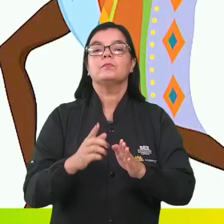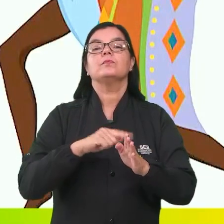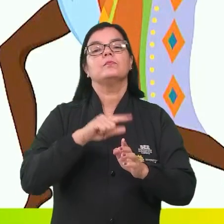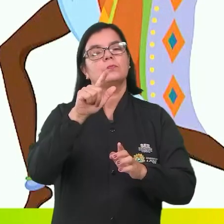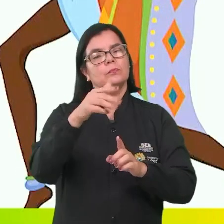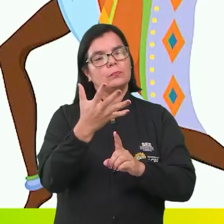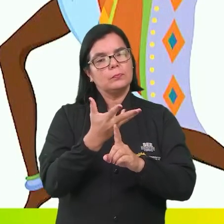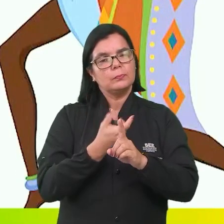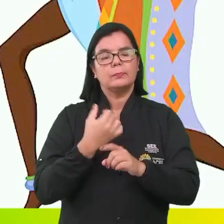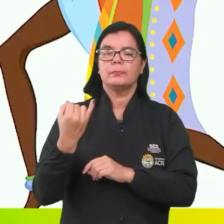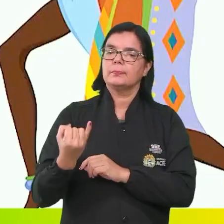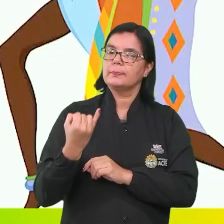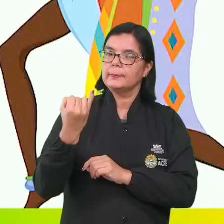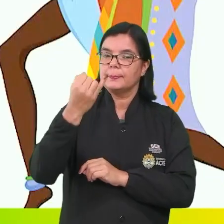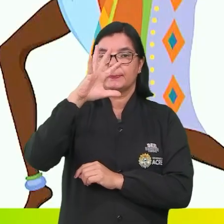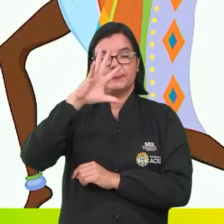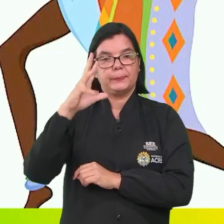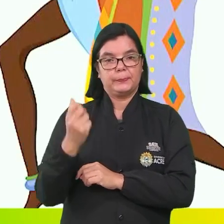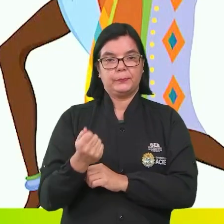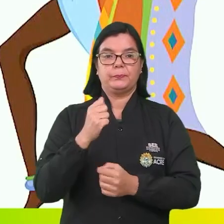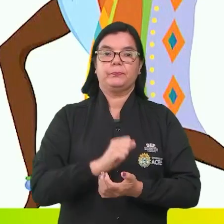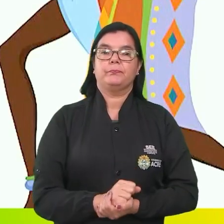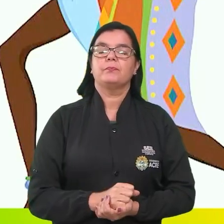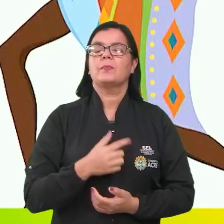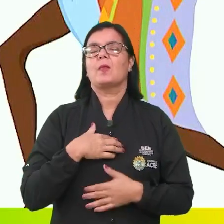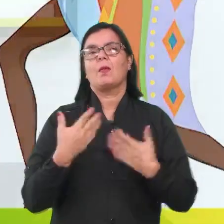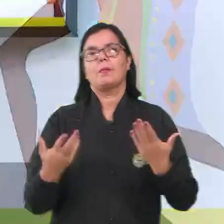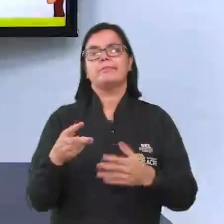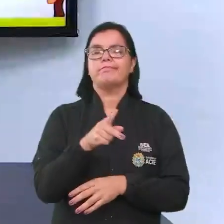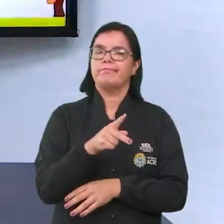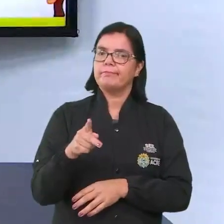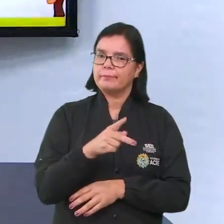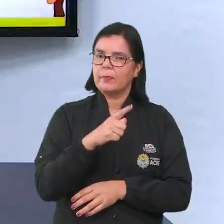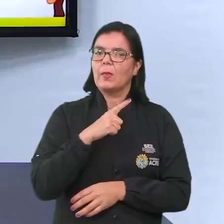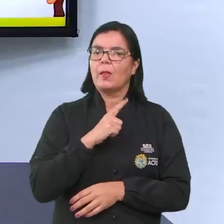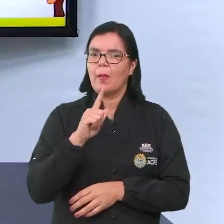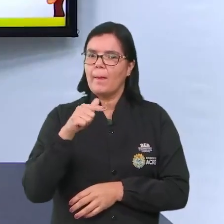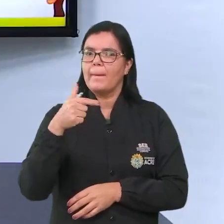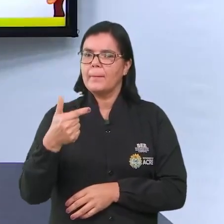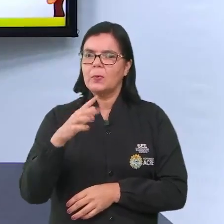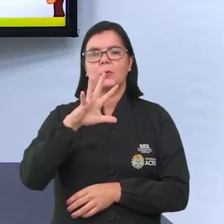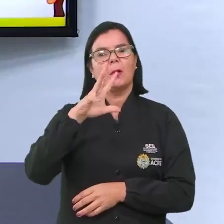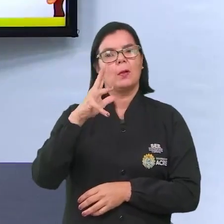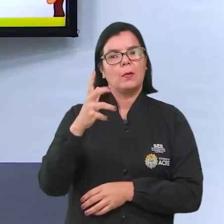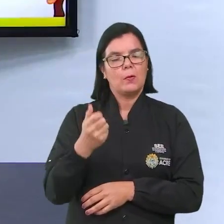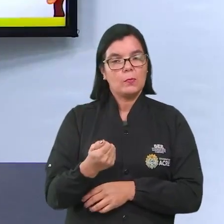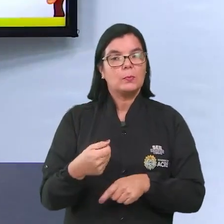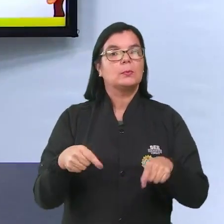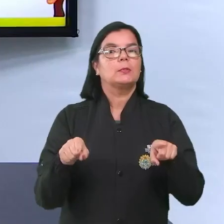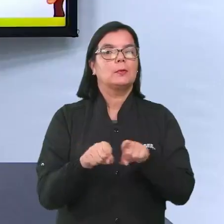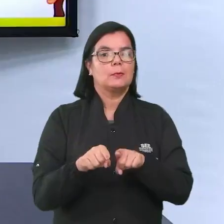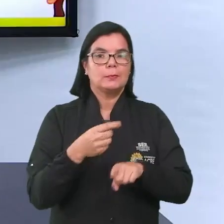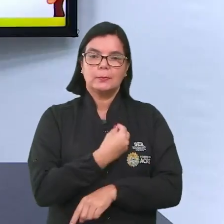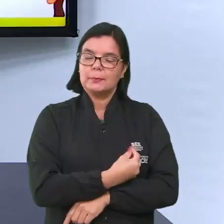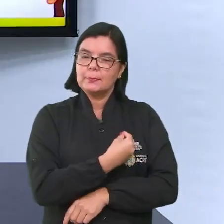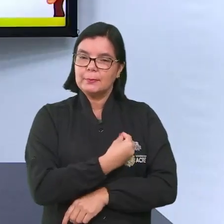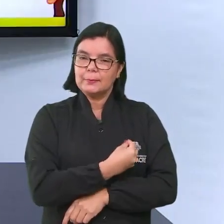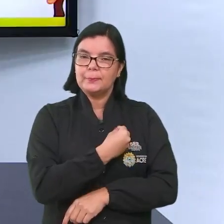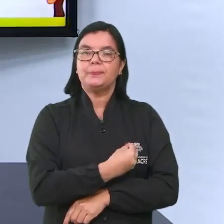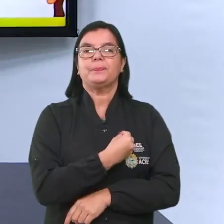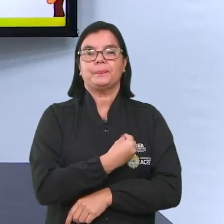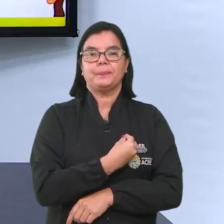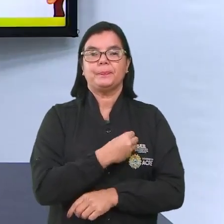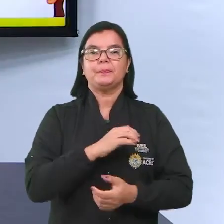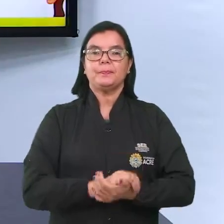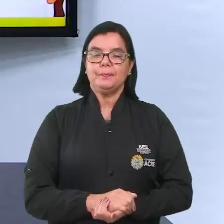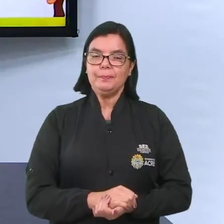artes importantes africanas. Ah, professora, mas tem algo muito africano que inclusive é muito presente aqui na